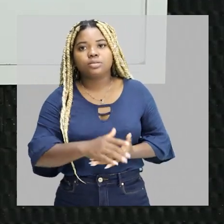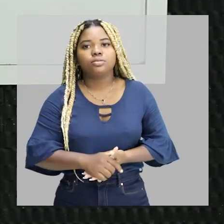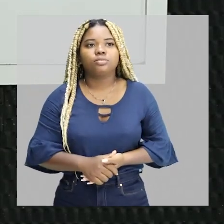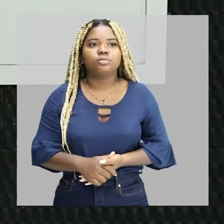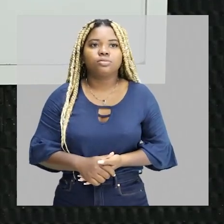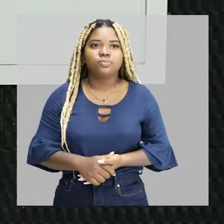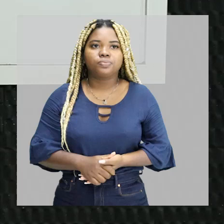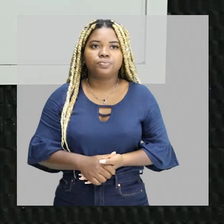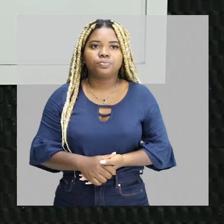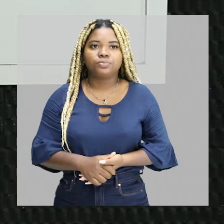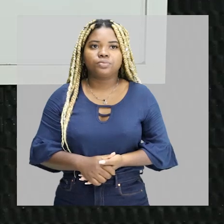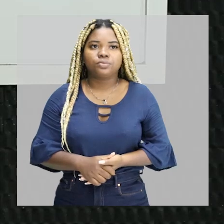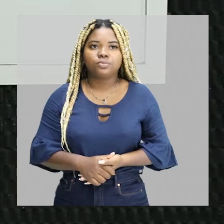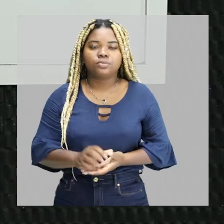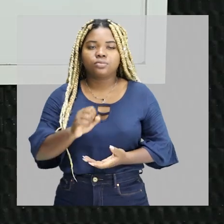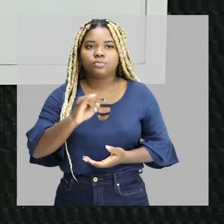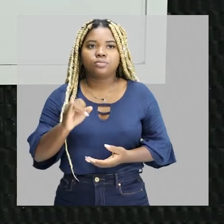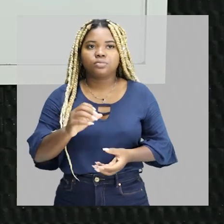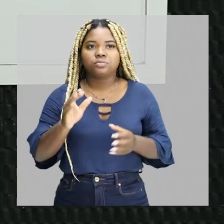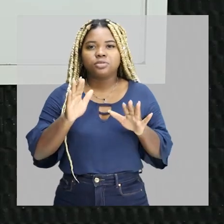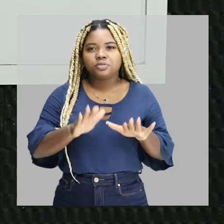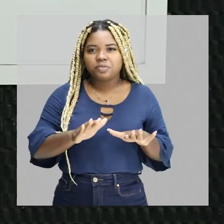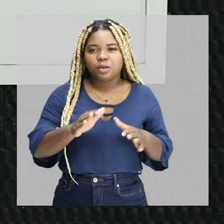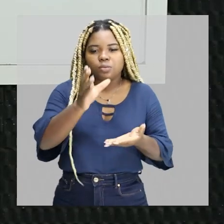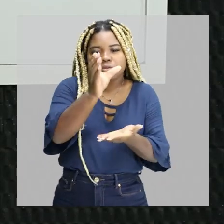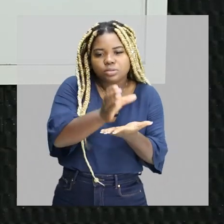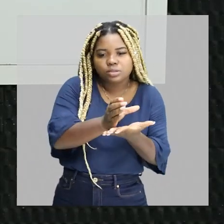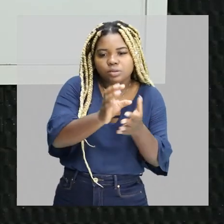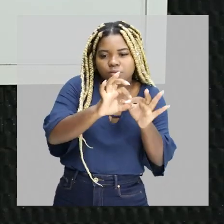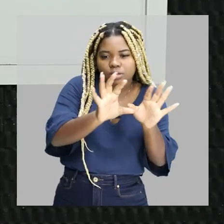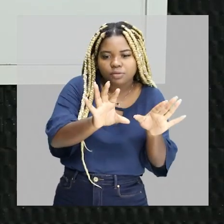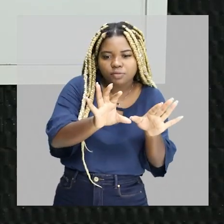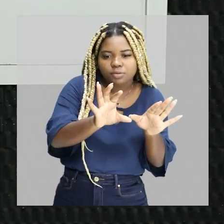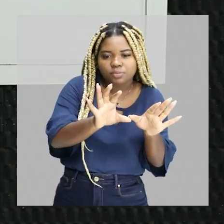isso que, se a gente deixar um recipiente desse aberto